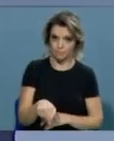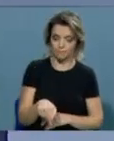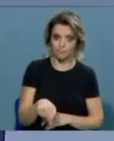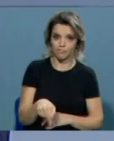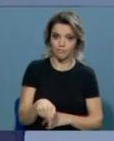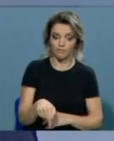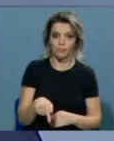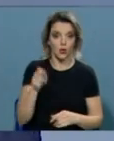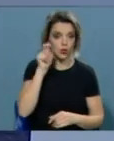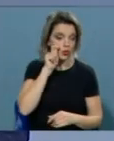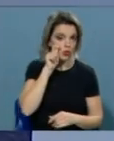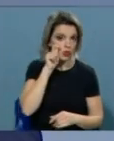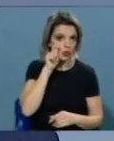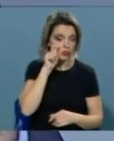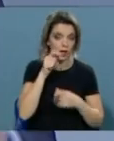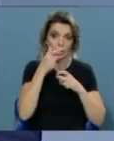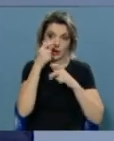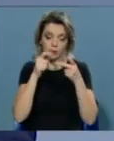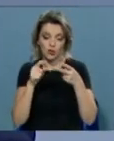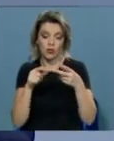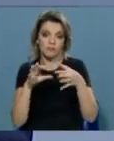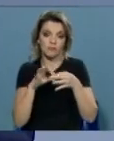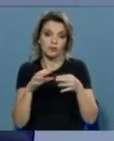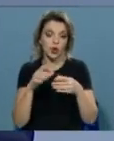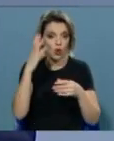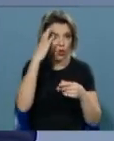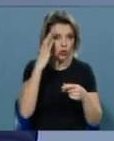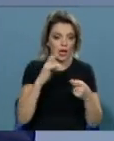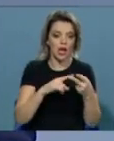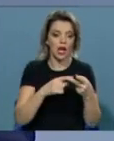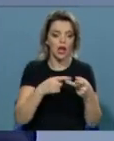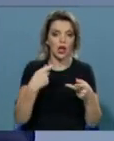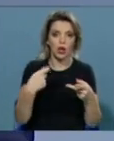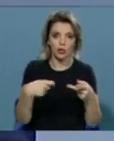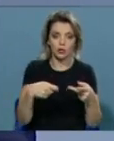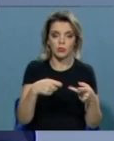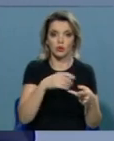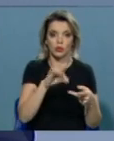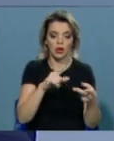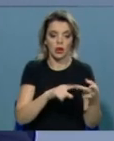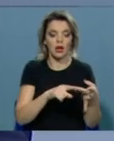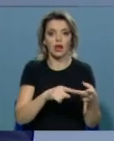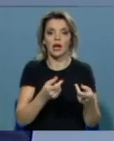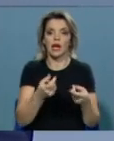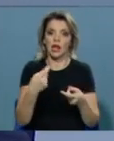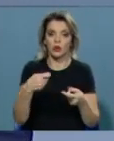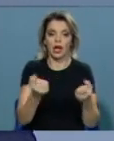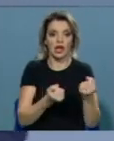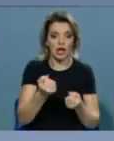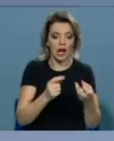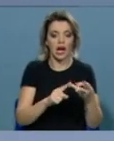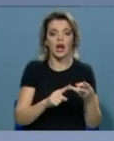aqueles que do turismo e que arrumaram pessoas logo atrás multilocais rent a car is animações que